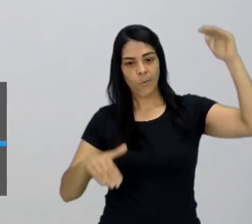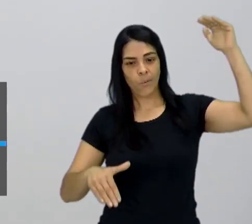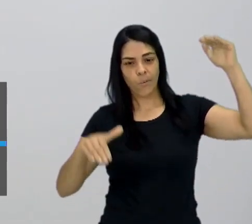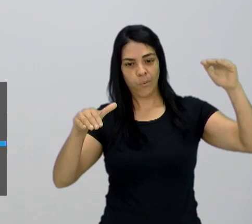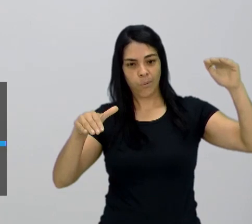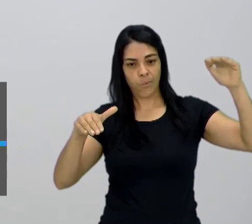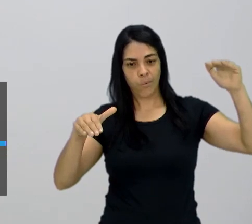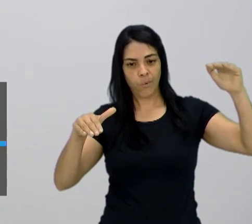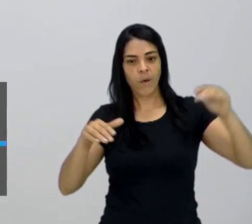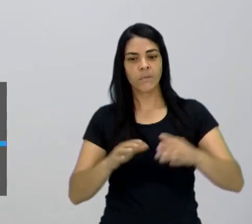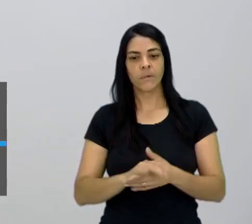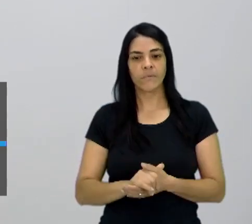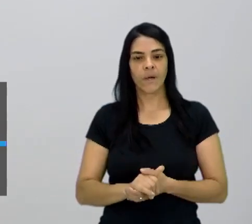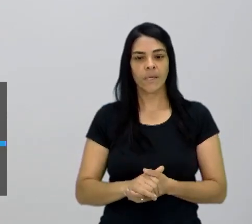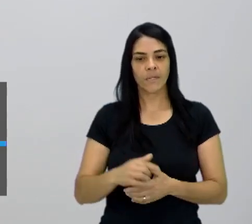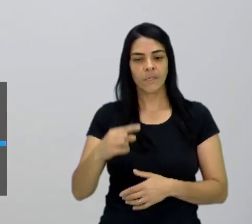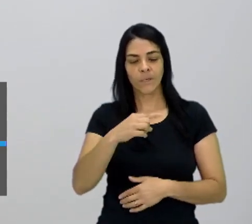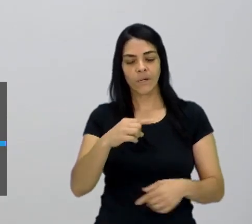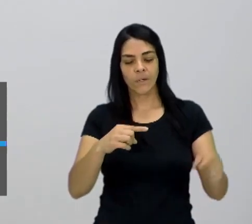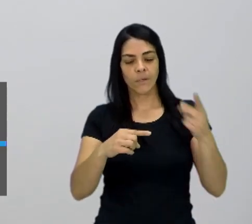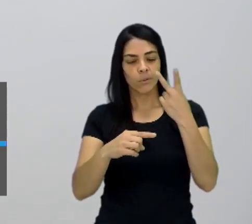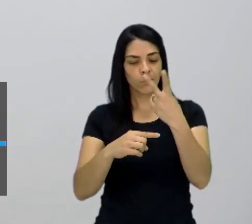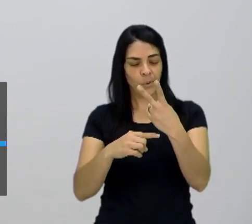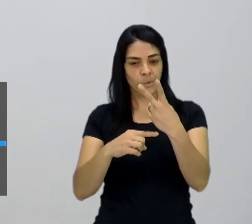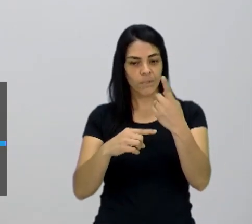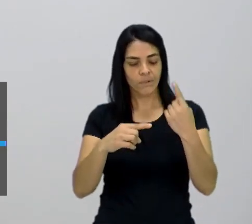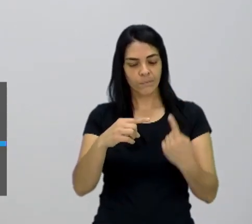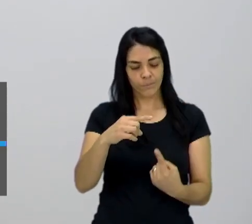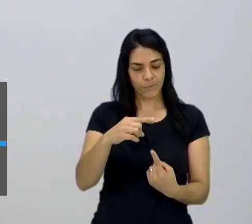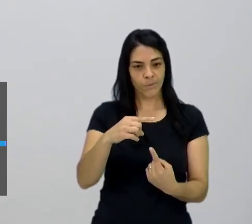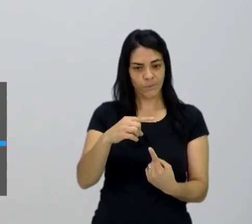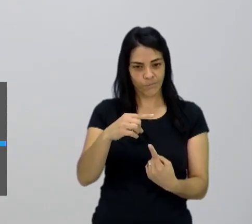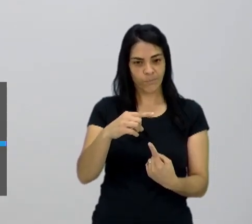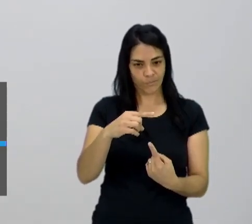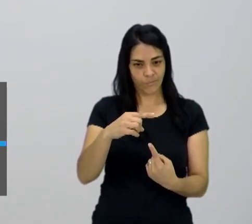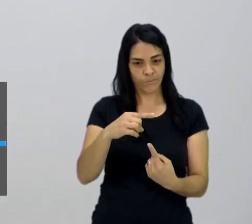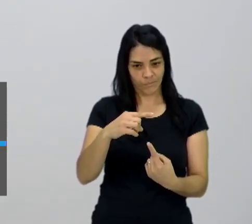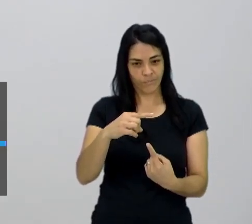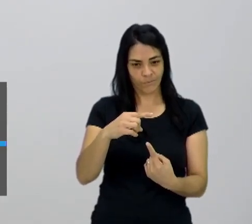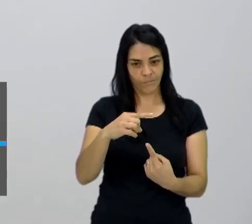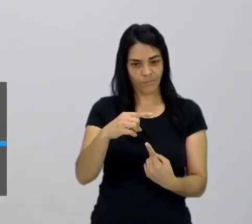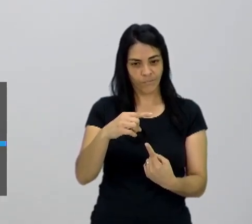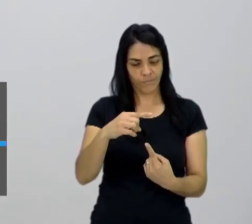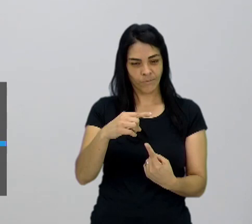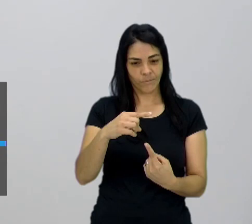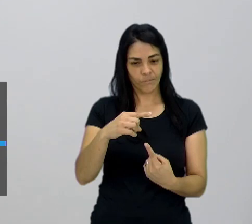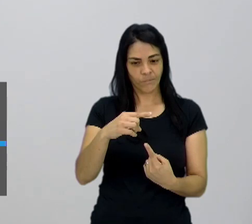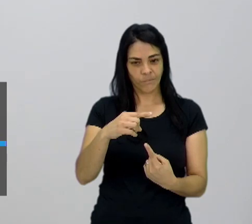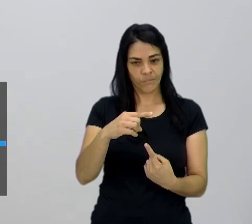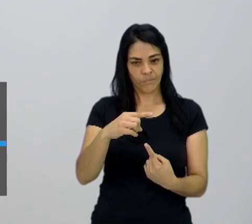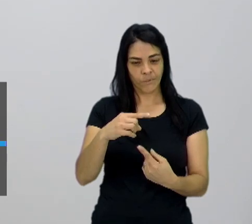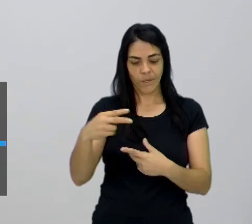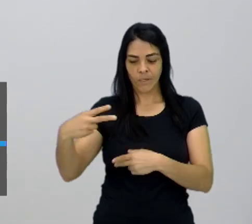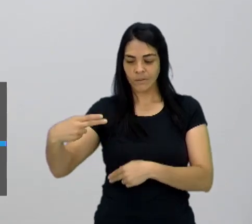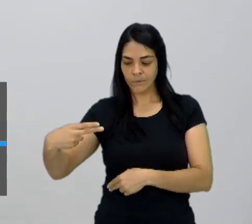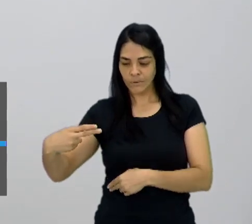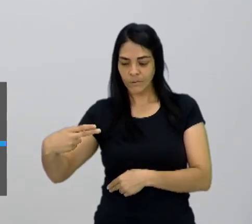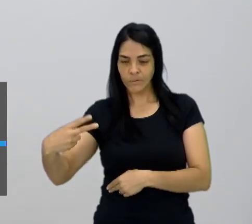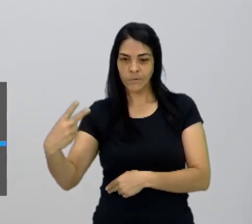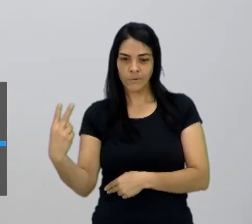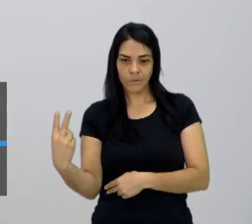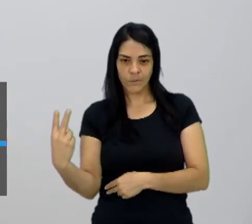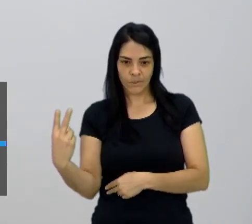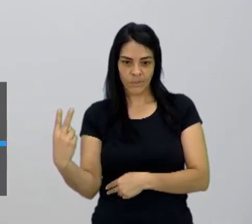Eu vou saber, né? Quando você dividir 2 por 1, no caso 2 metros dela por 1 metro meu, você vai achar 2. Significa que